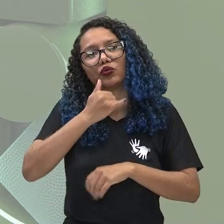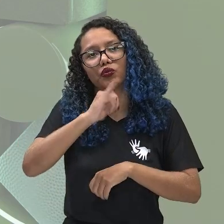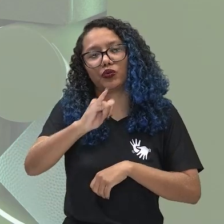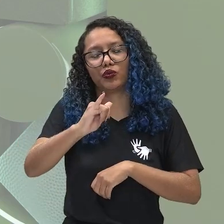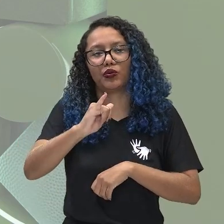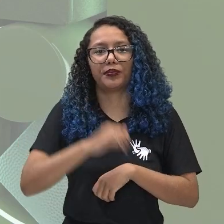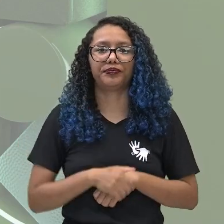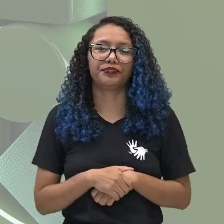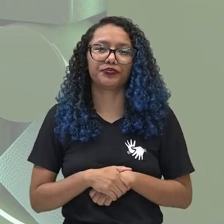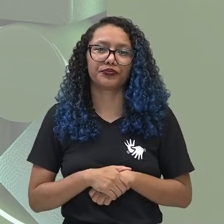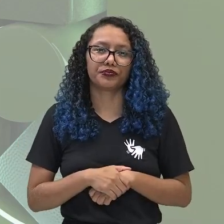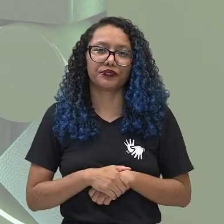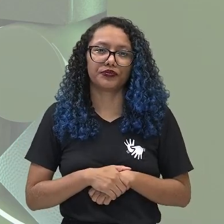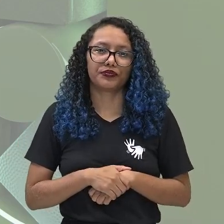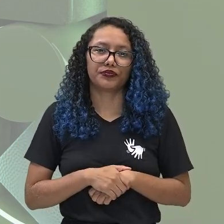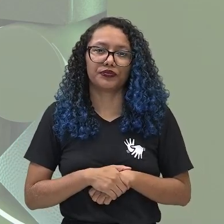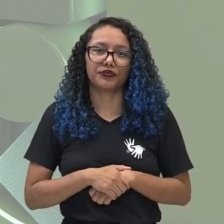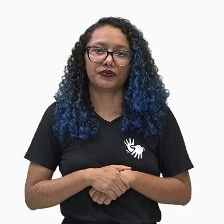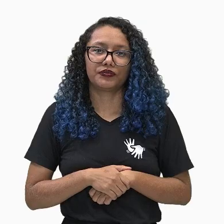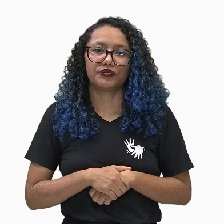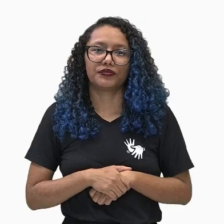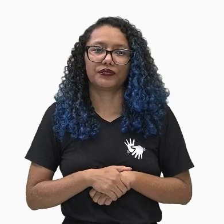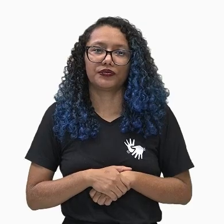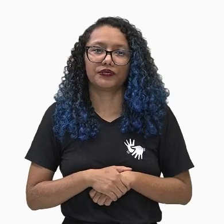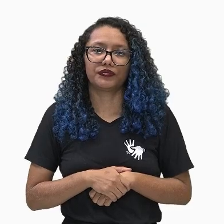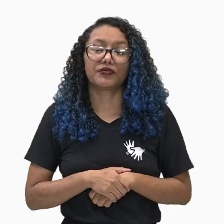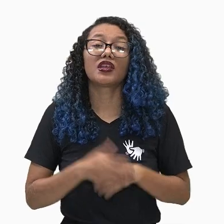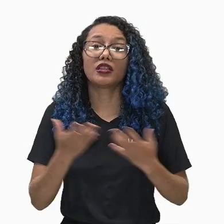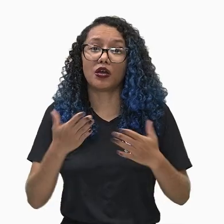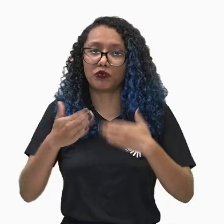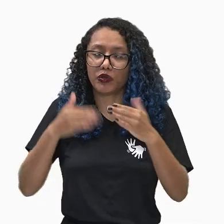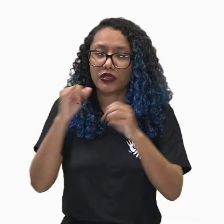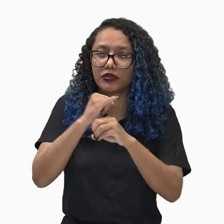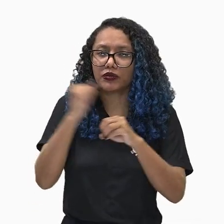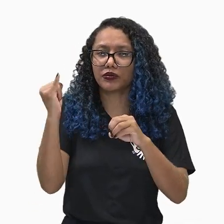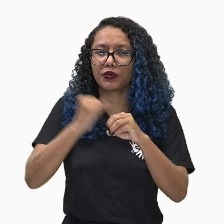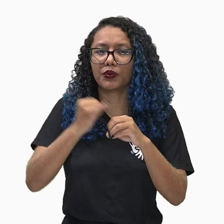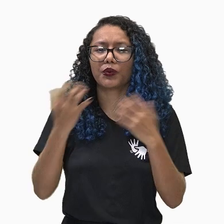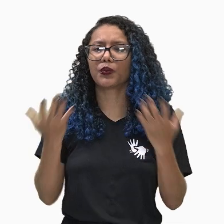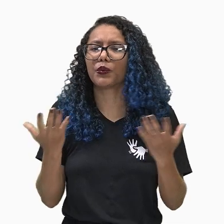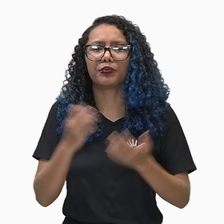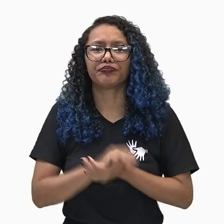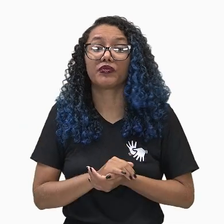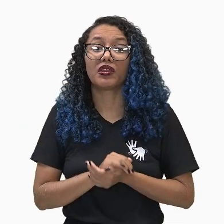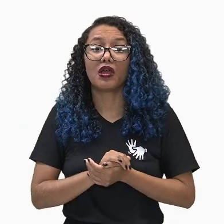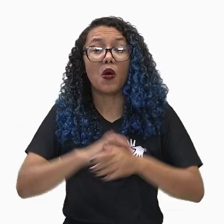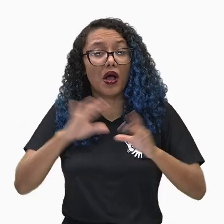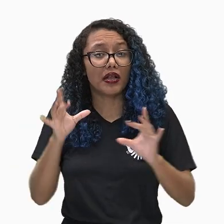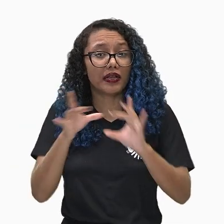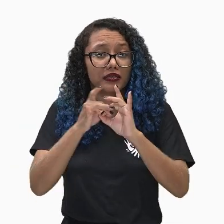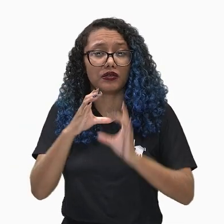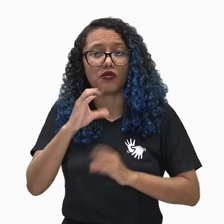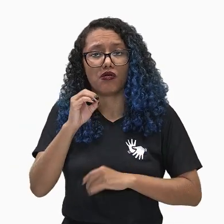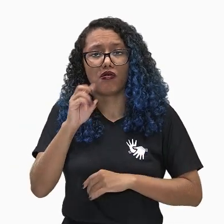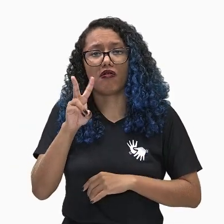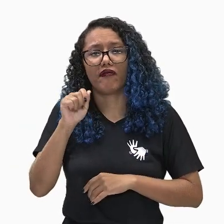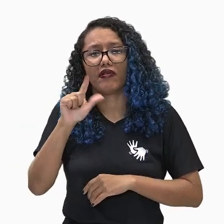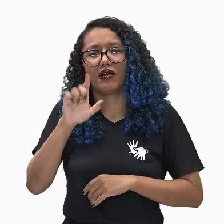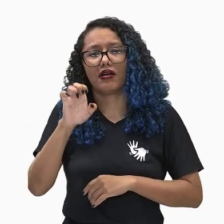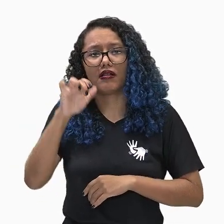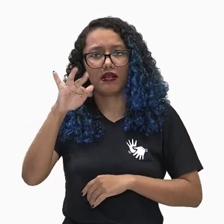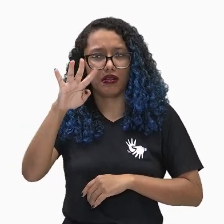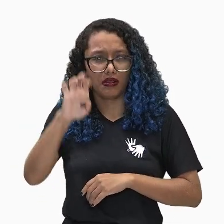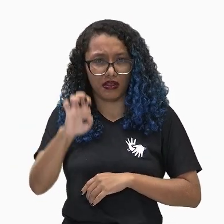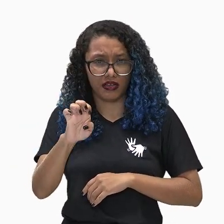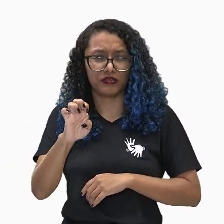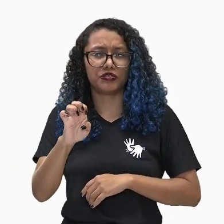processo de ionização, as ligações covalentes dos compostos moleculares são feitos de